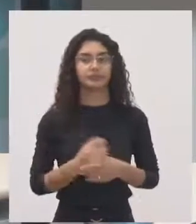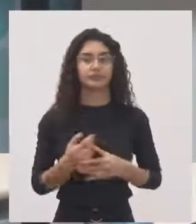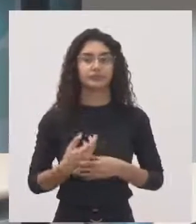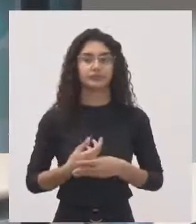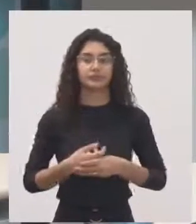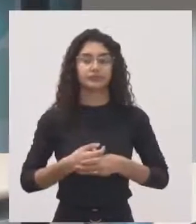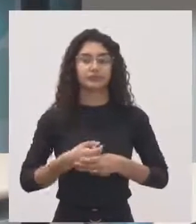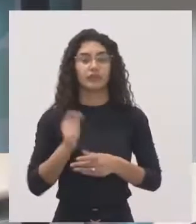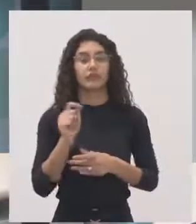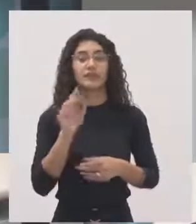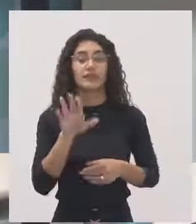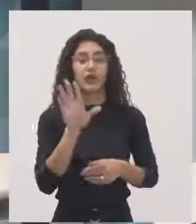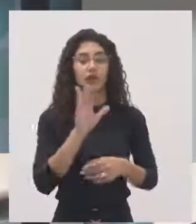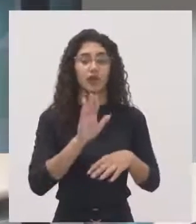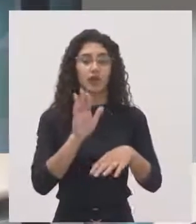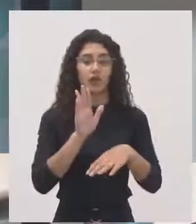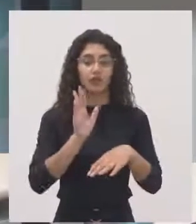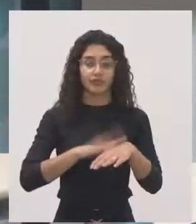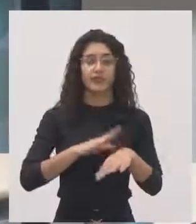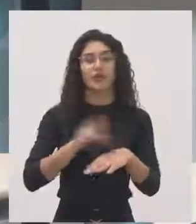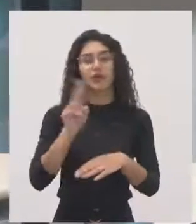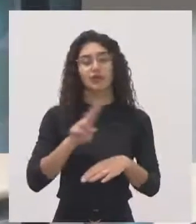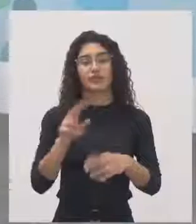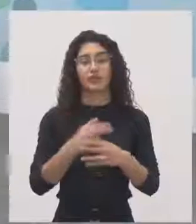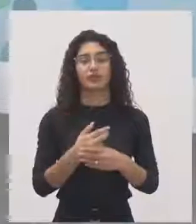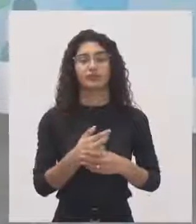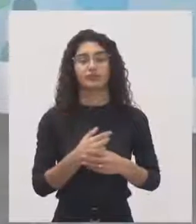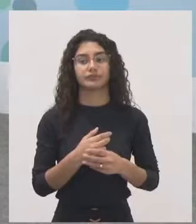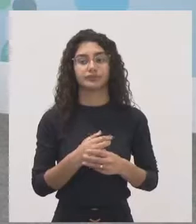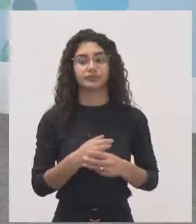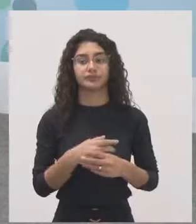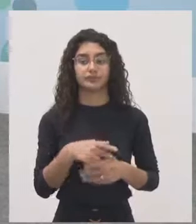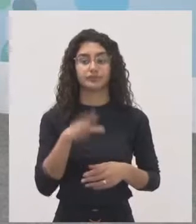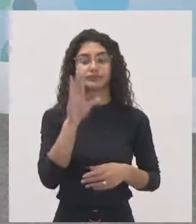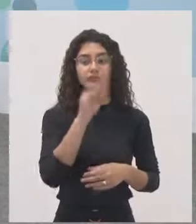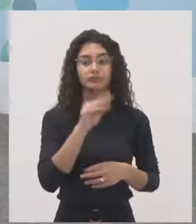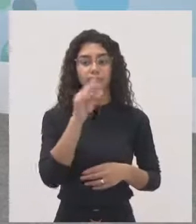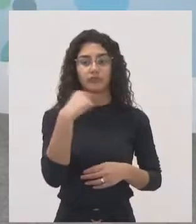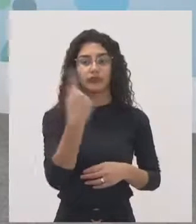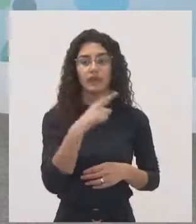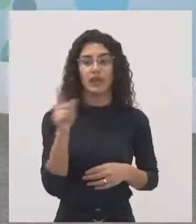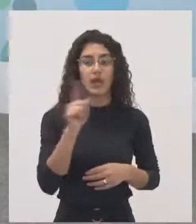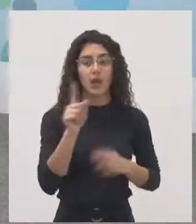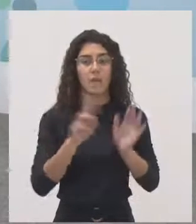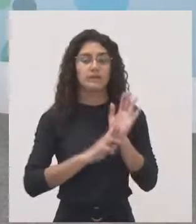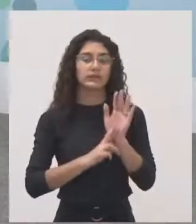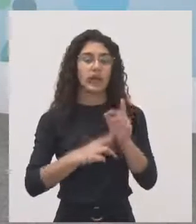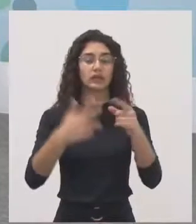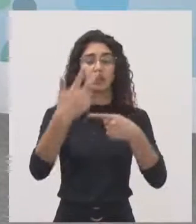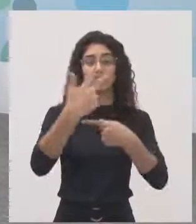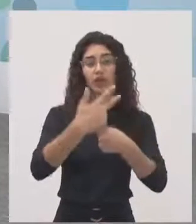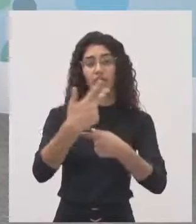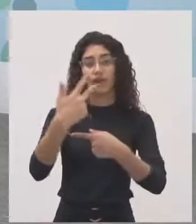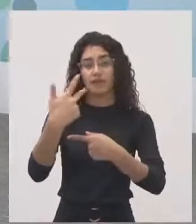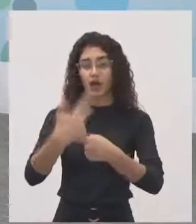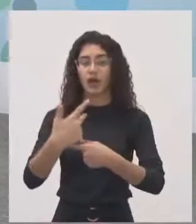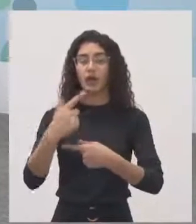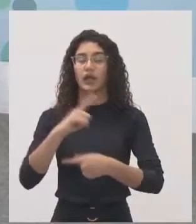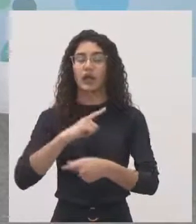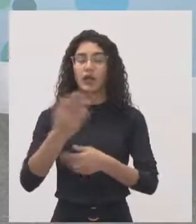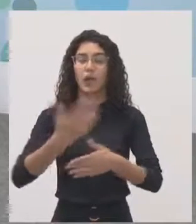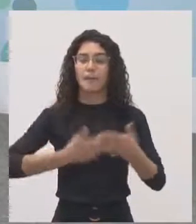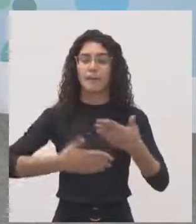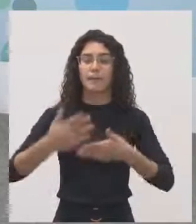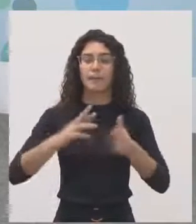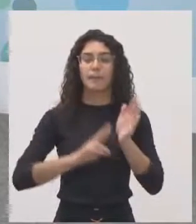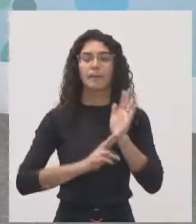o que você vai usar. Esse recurso que você falou da gente a gente gravar e a gente ter a interação de